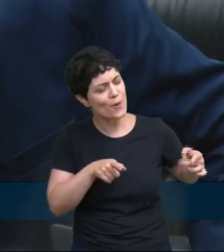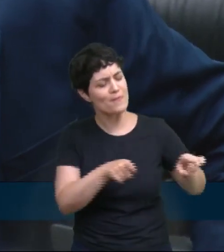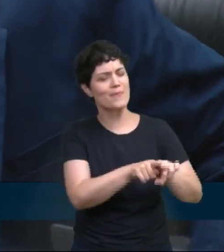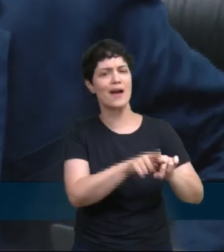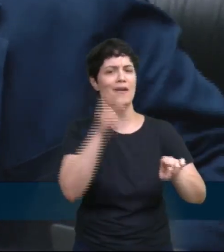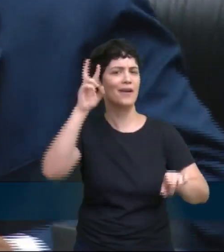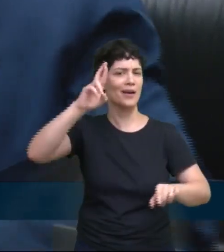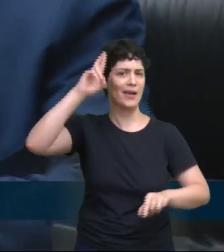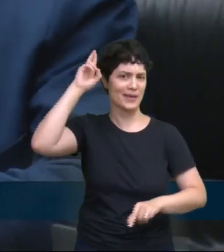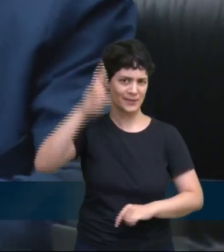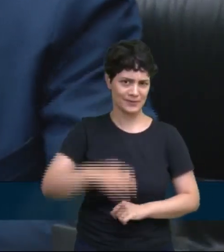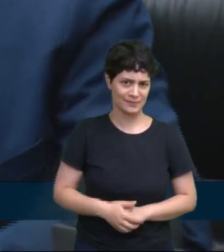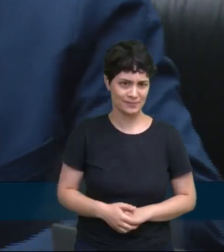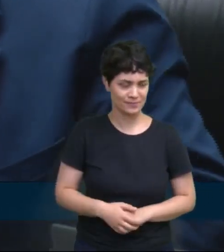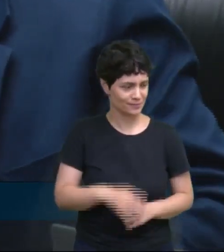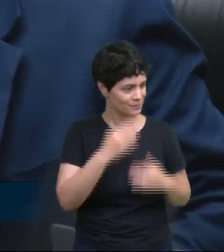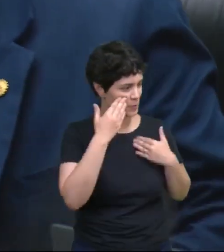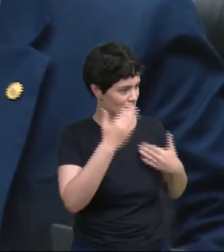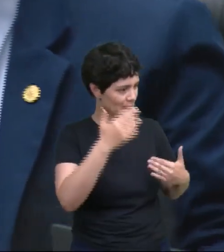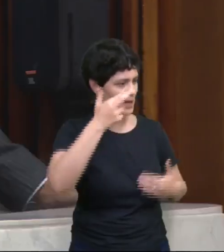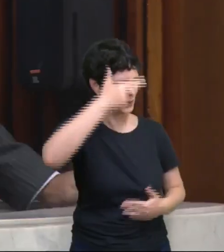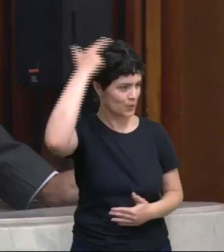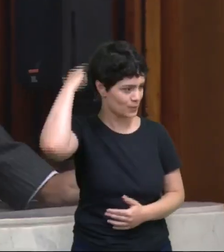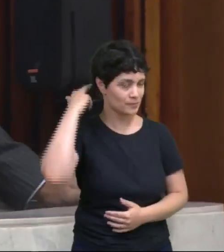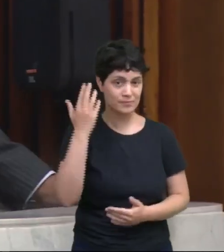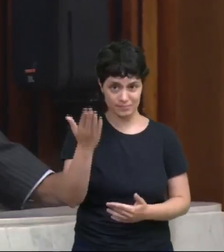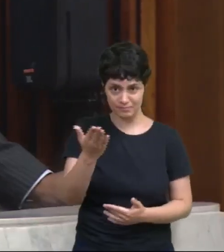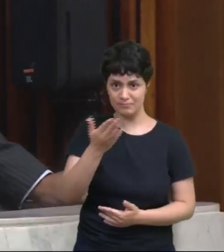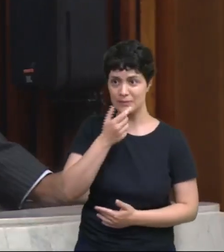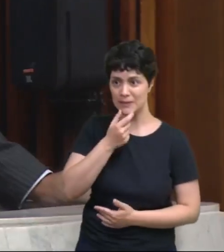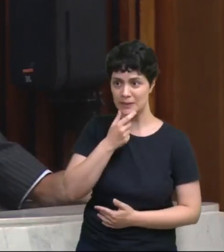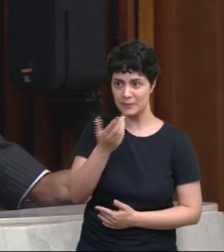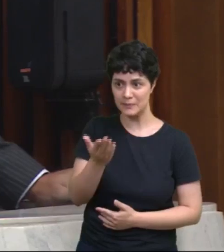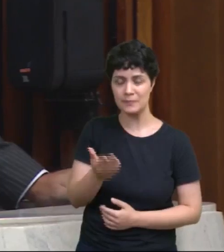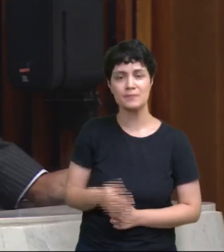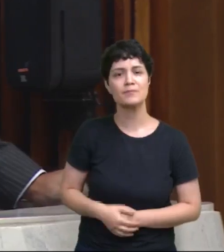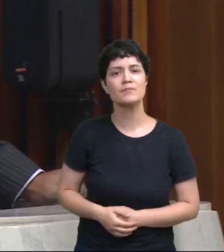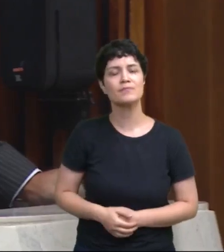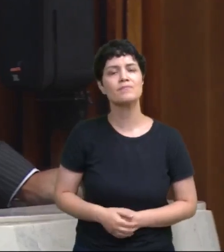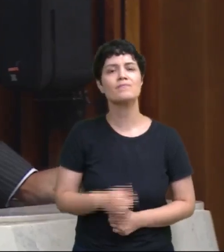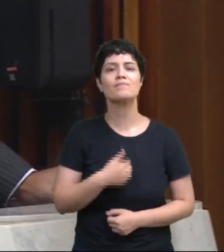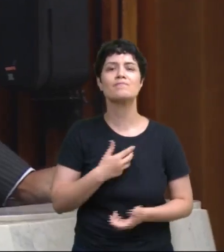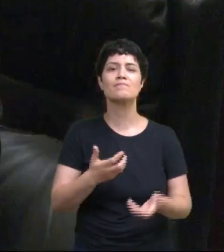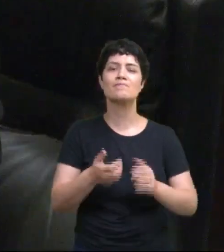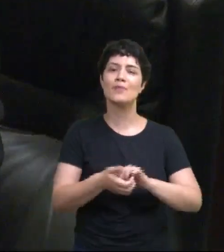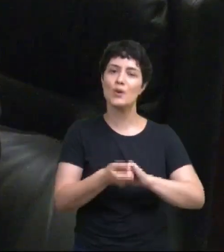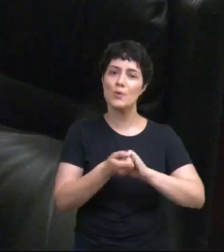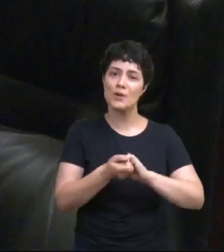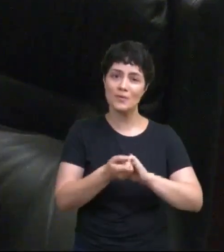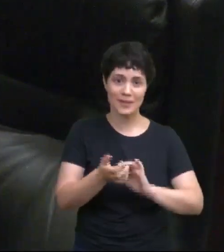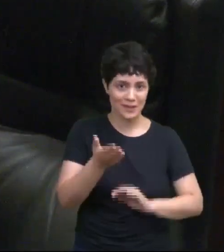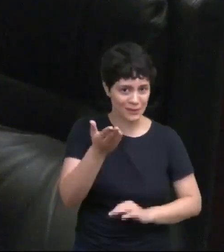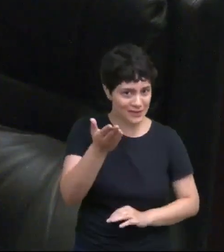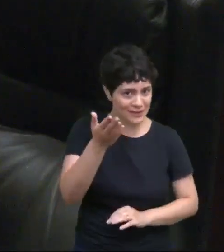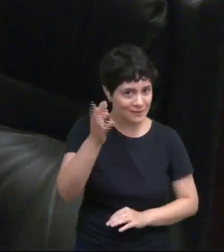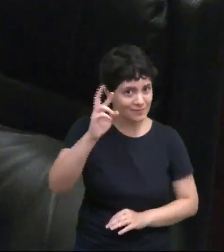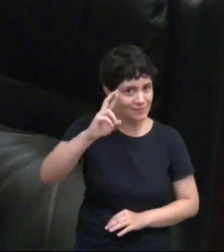Requião. Obrigado, Roma. Lemos. Quero cumprimentar você, Requião